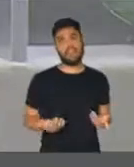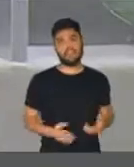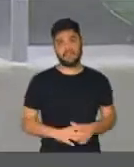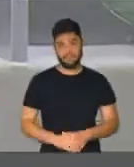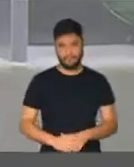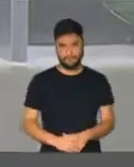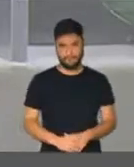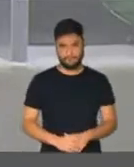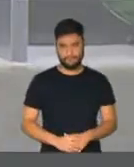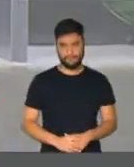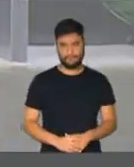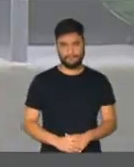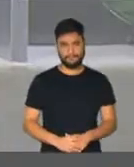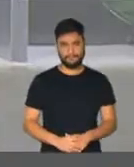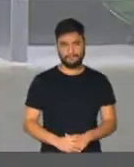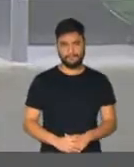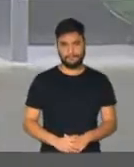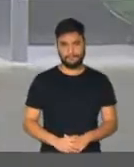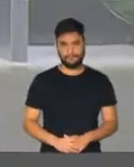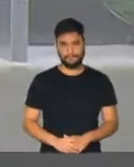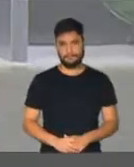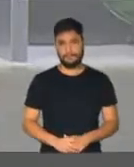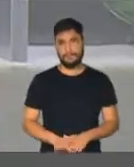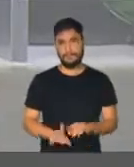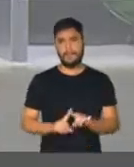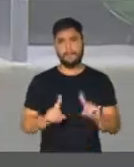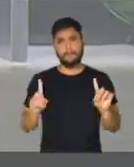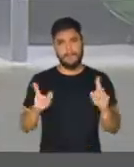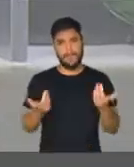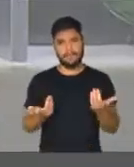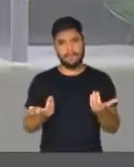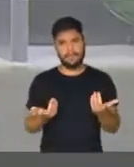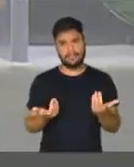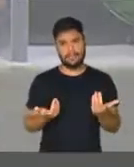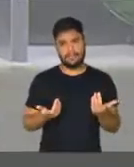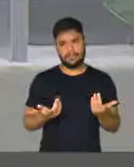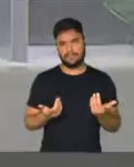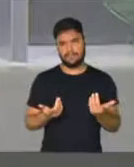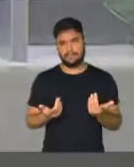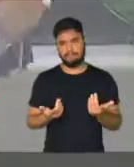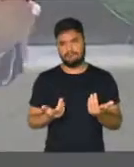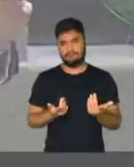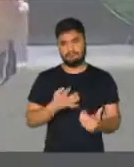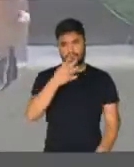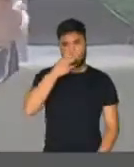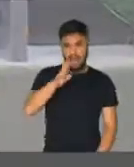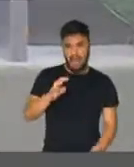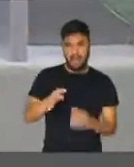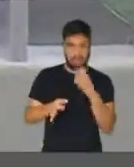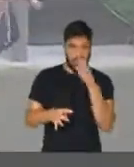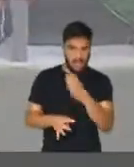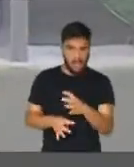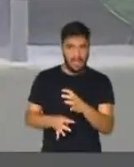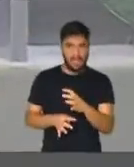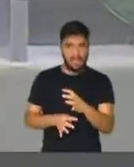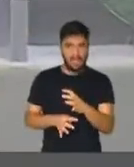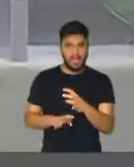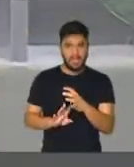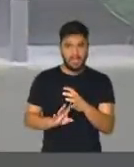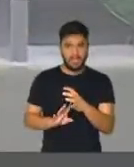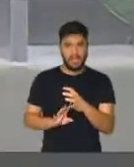Haddad. Mas, senhores, não bastava essa denúncia não